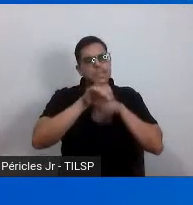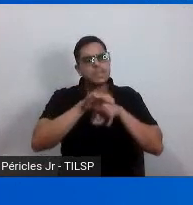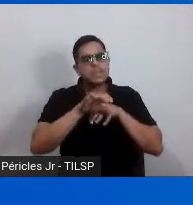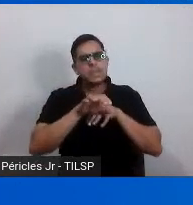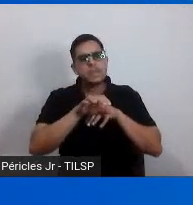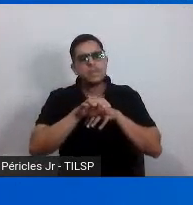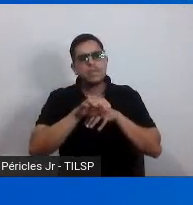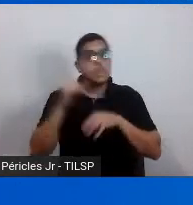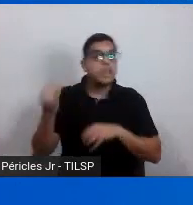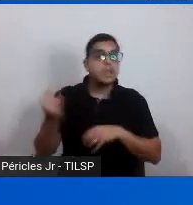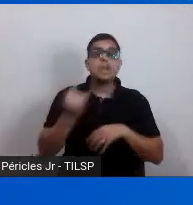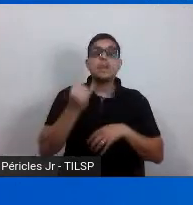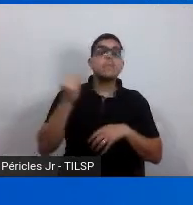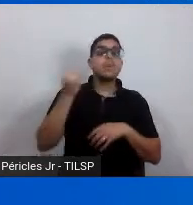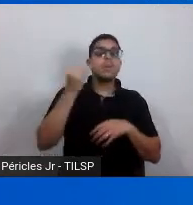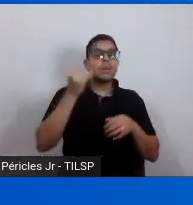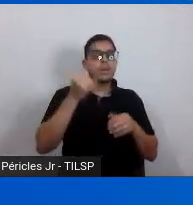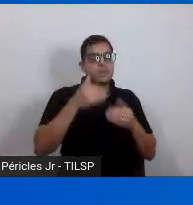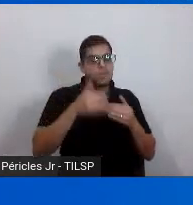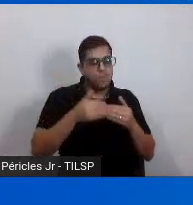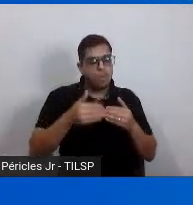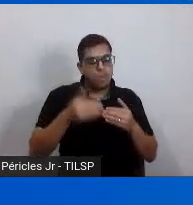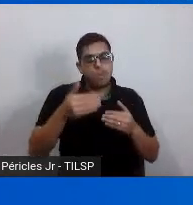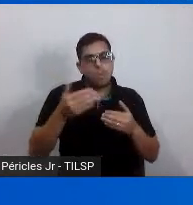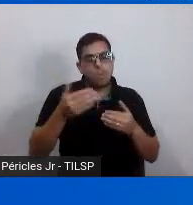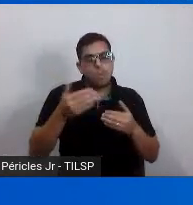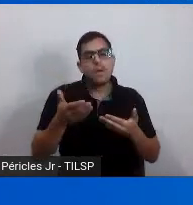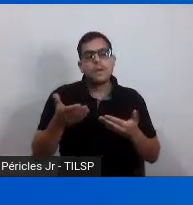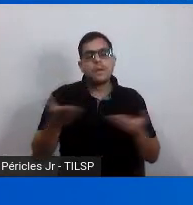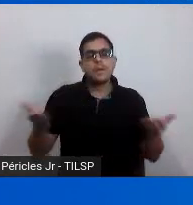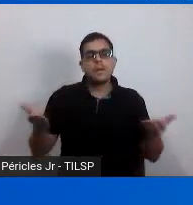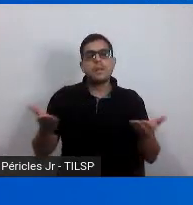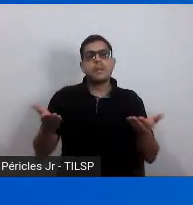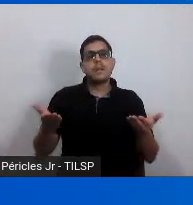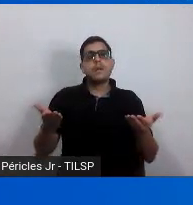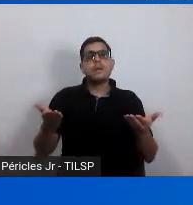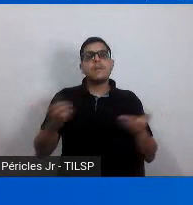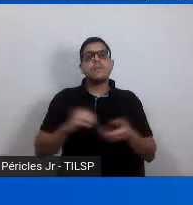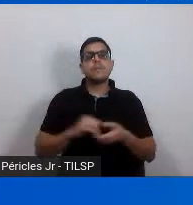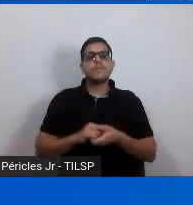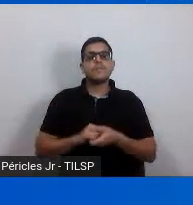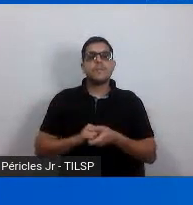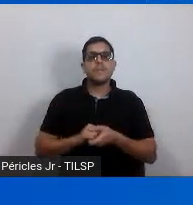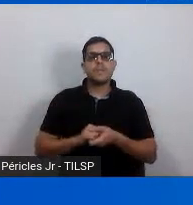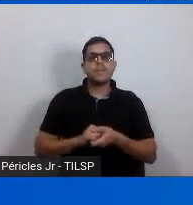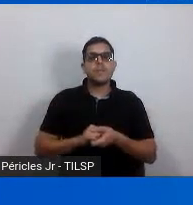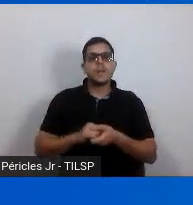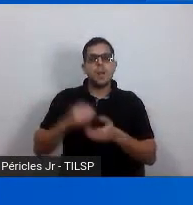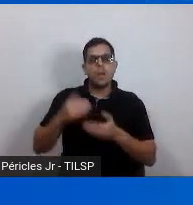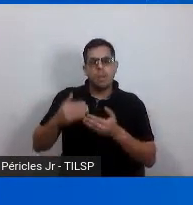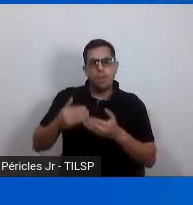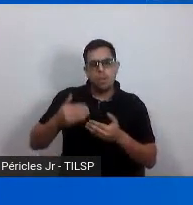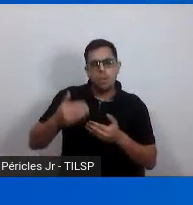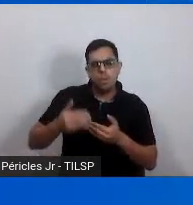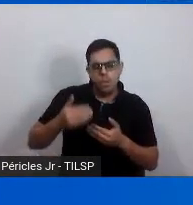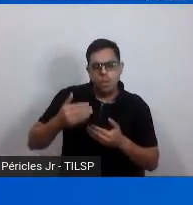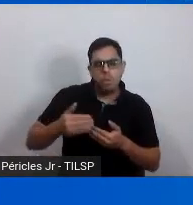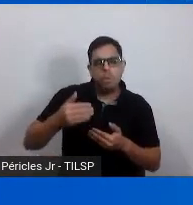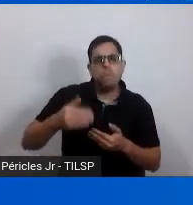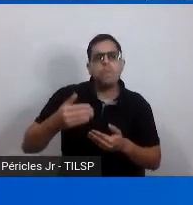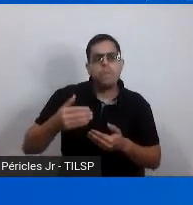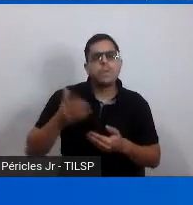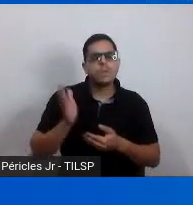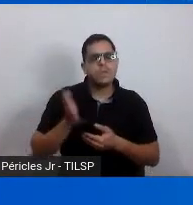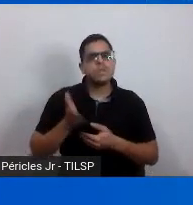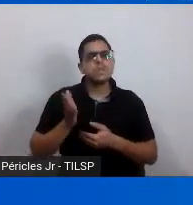processo da educação Então tem um processo longo da educação à distância ela já vem com